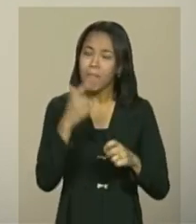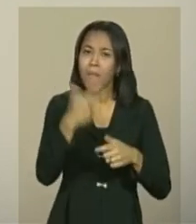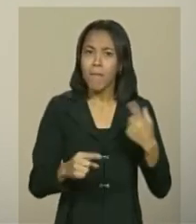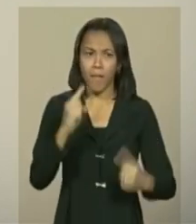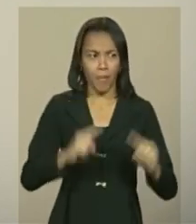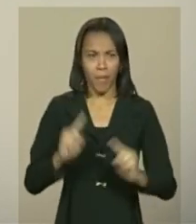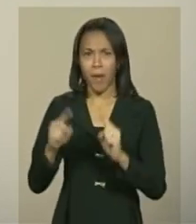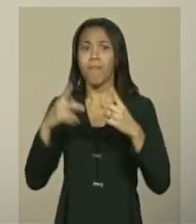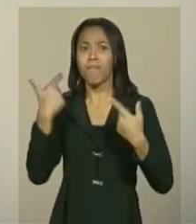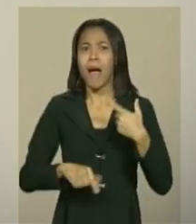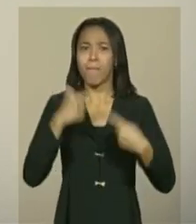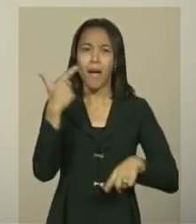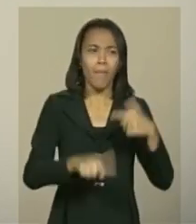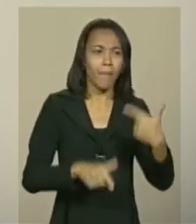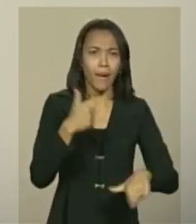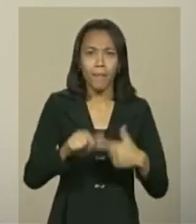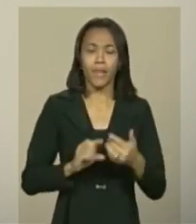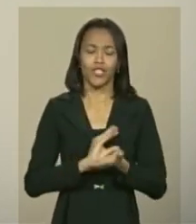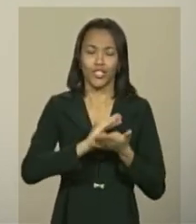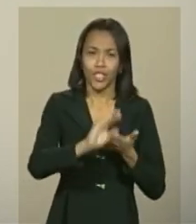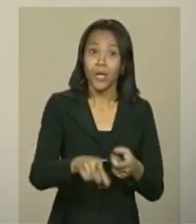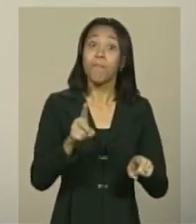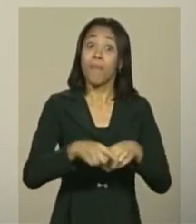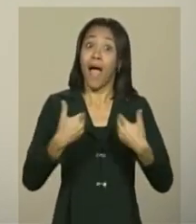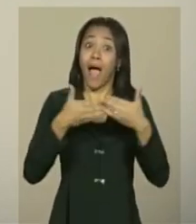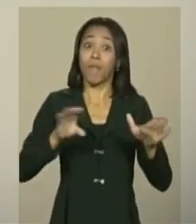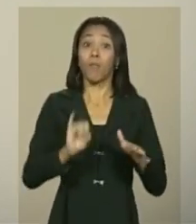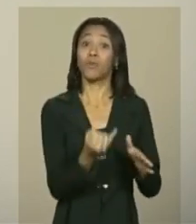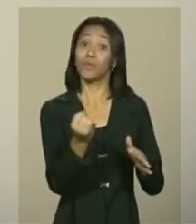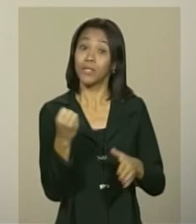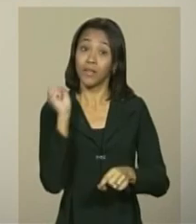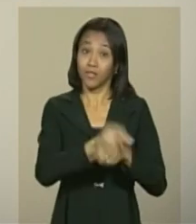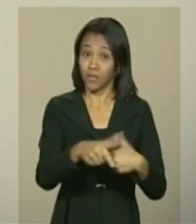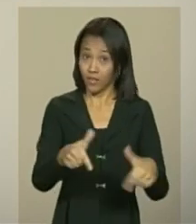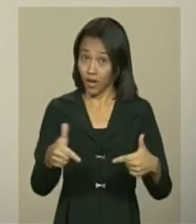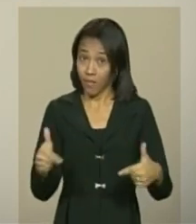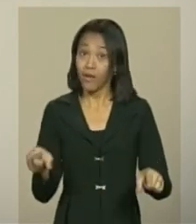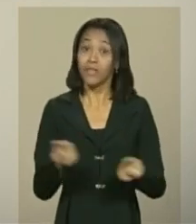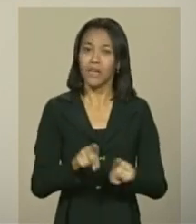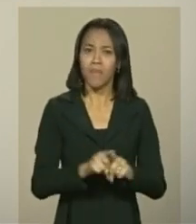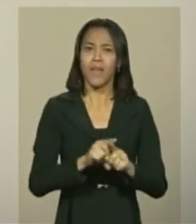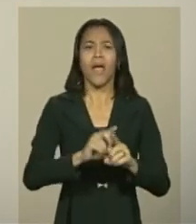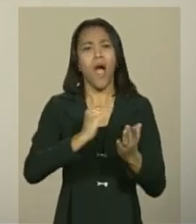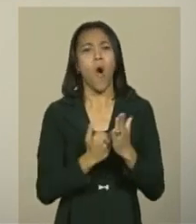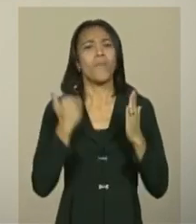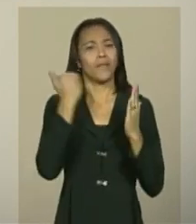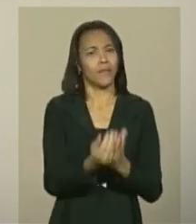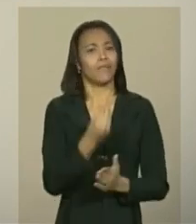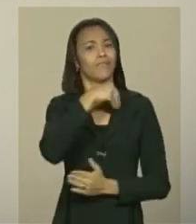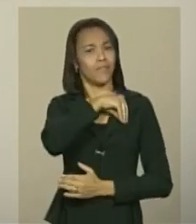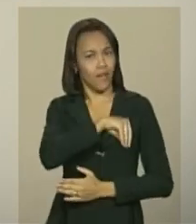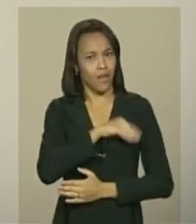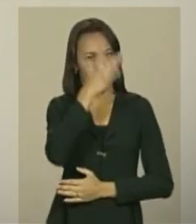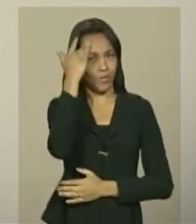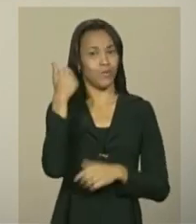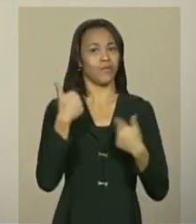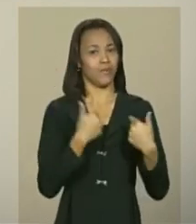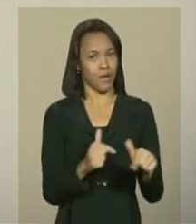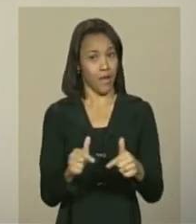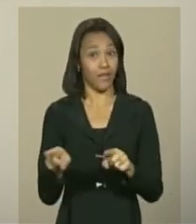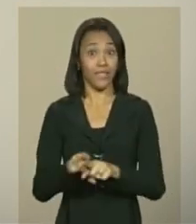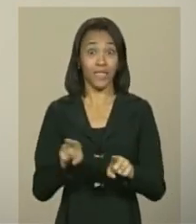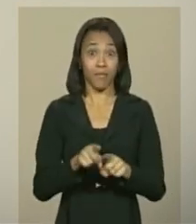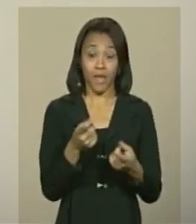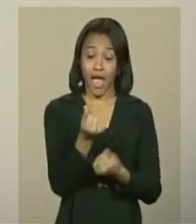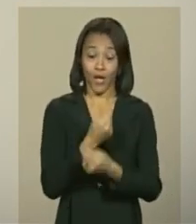Luciano produz mais invés de mais e gera mais empregos aumentando a renda dos trabalhadores e fazendo